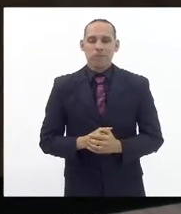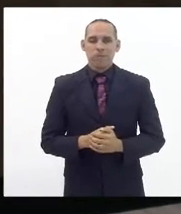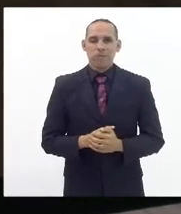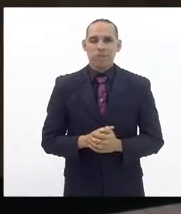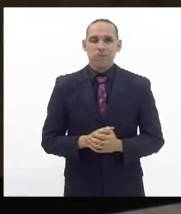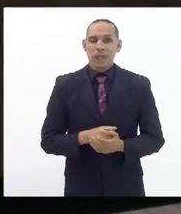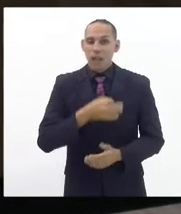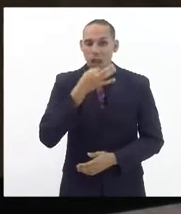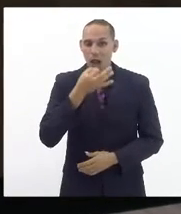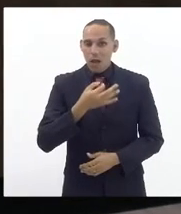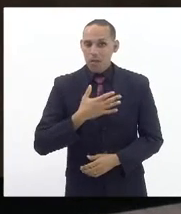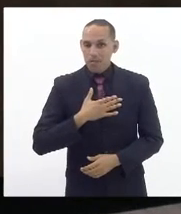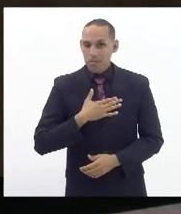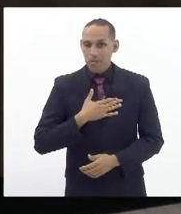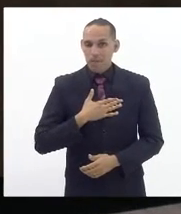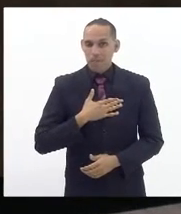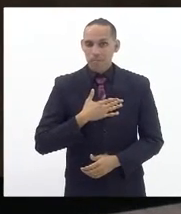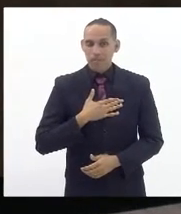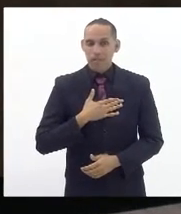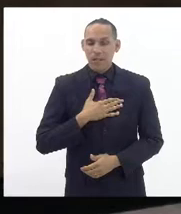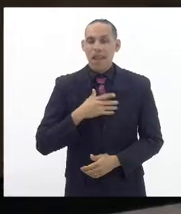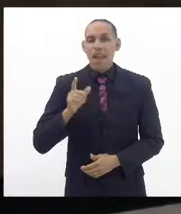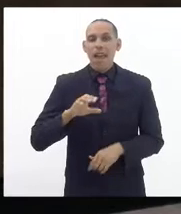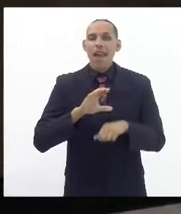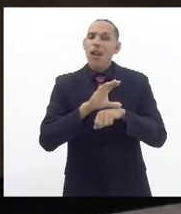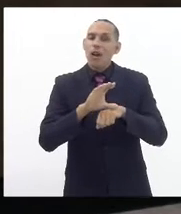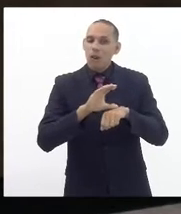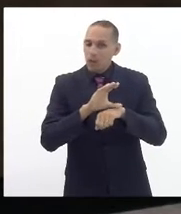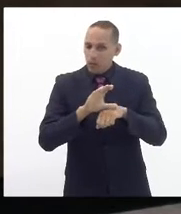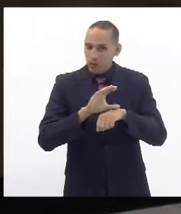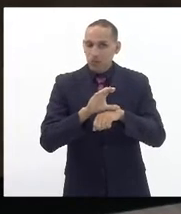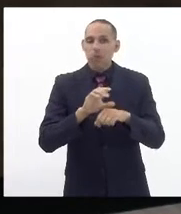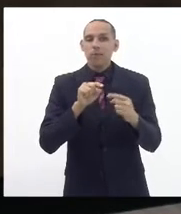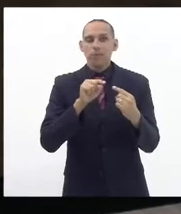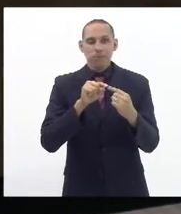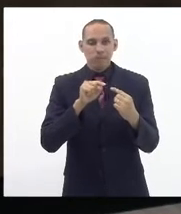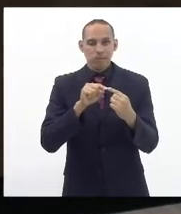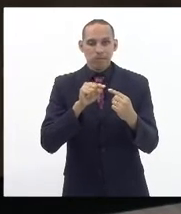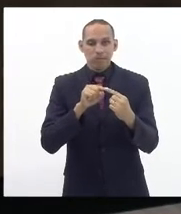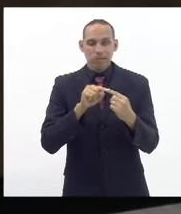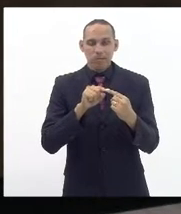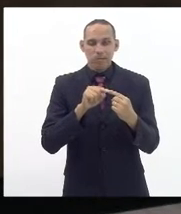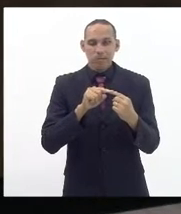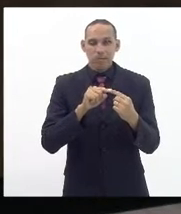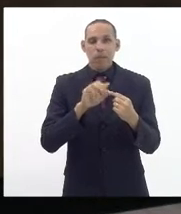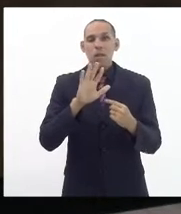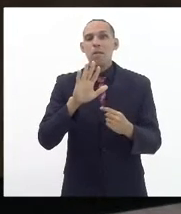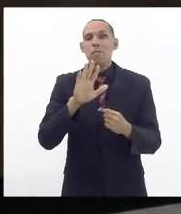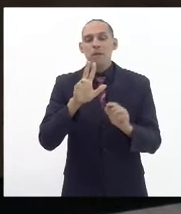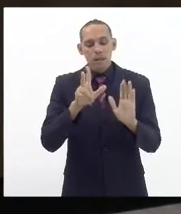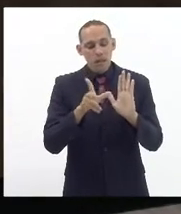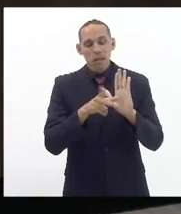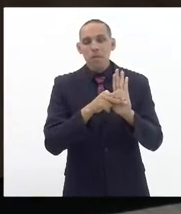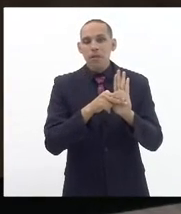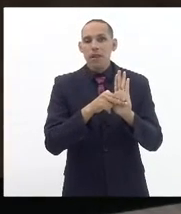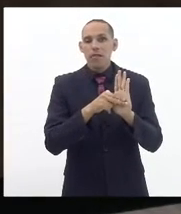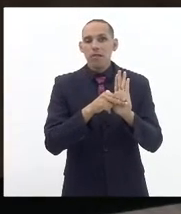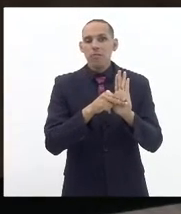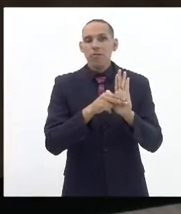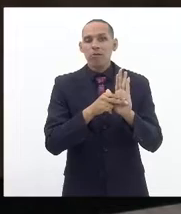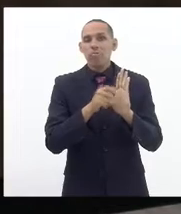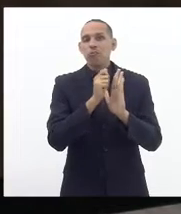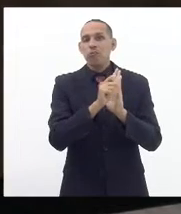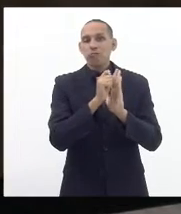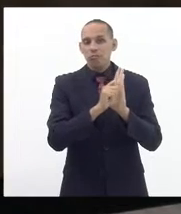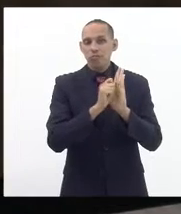meu parecer seria pela constitucionalidade com uma emenda redacional,